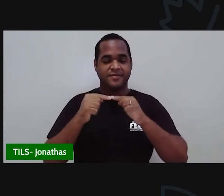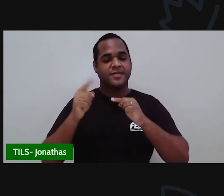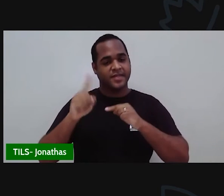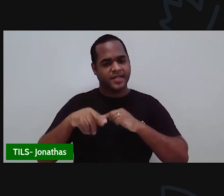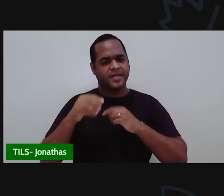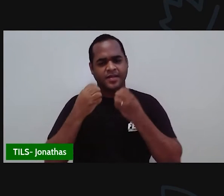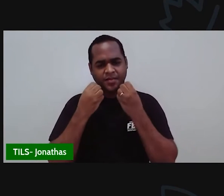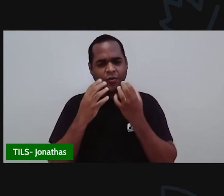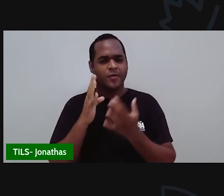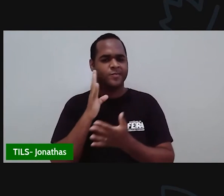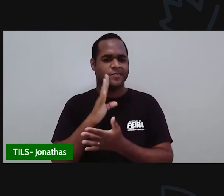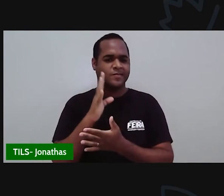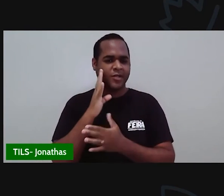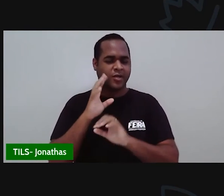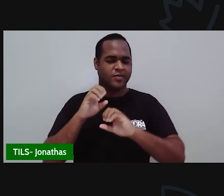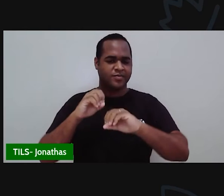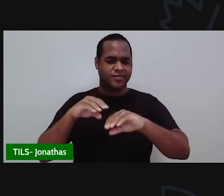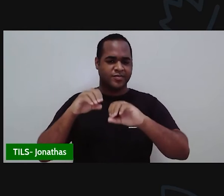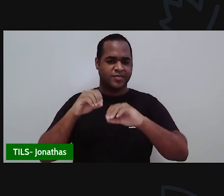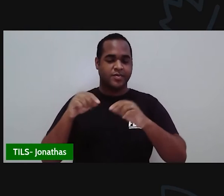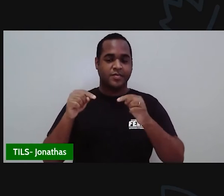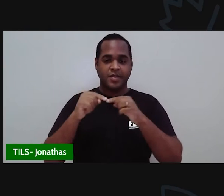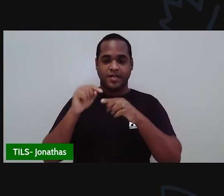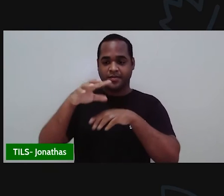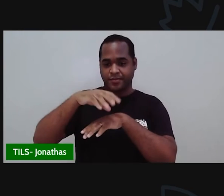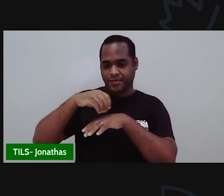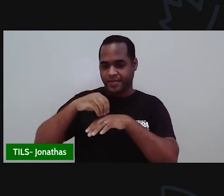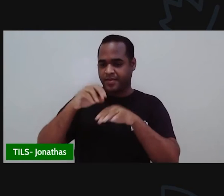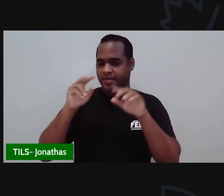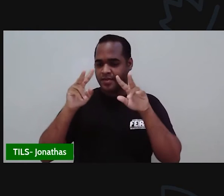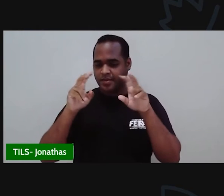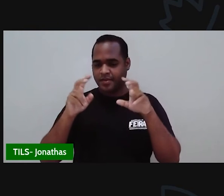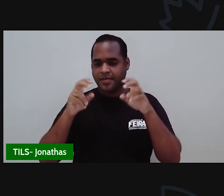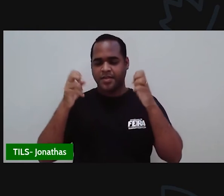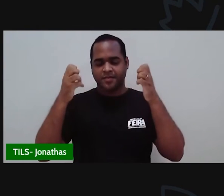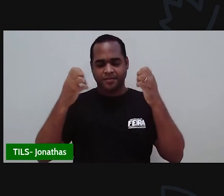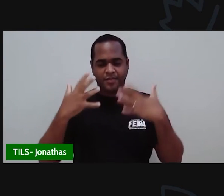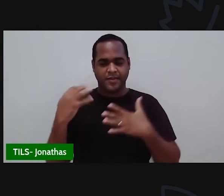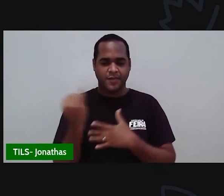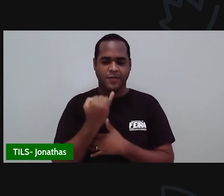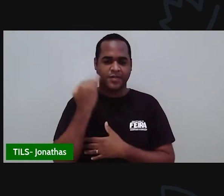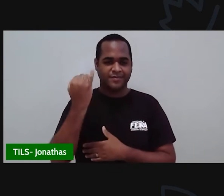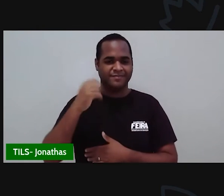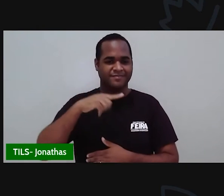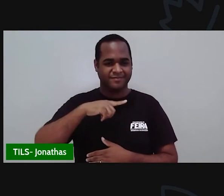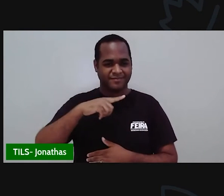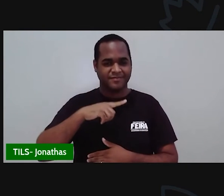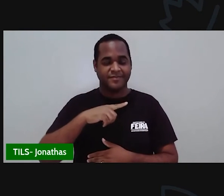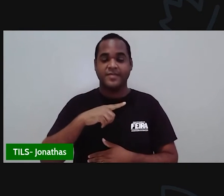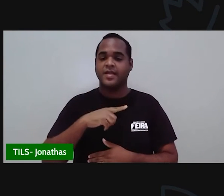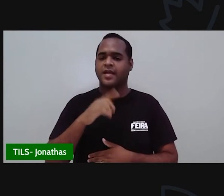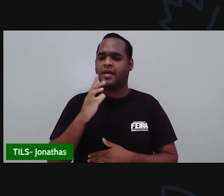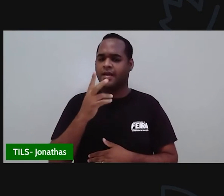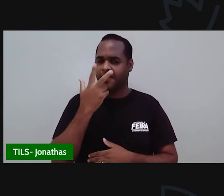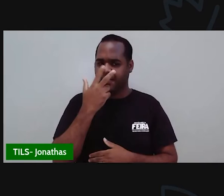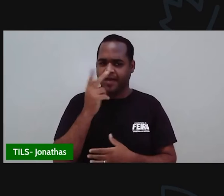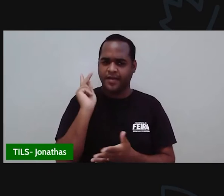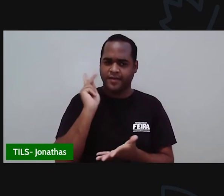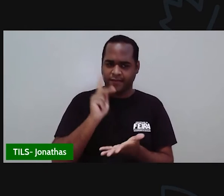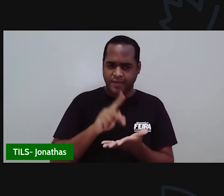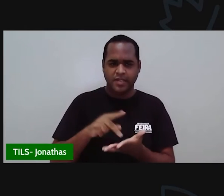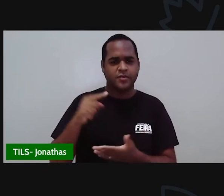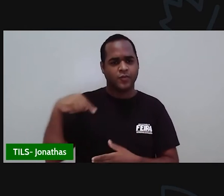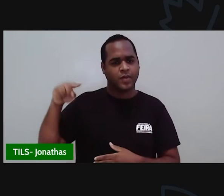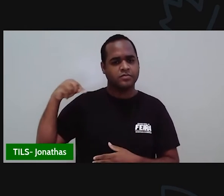aula muito bacana, vai trazer um tema bastante interessante, né? Que, na verdade, em